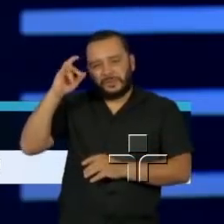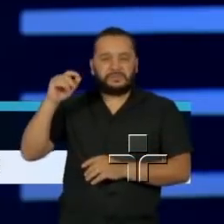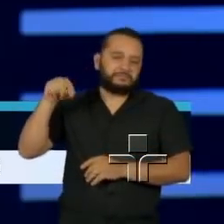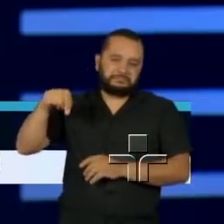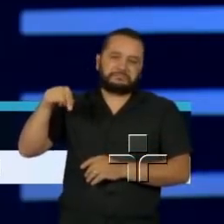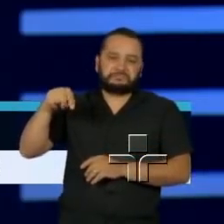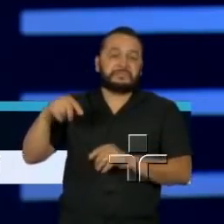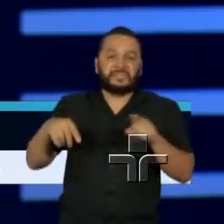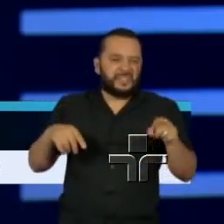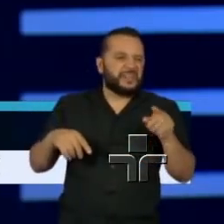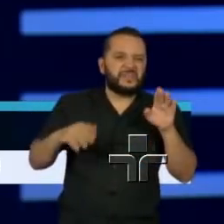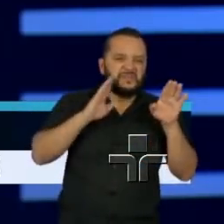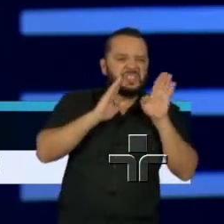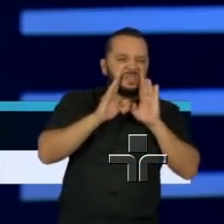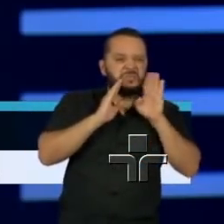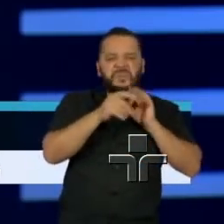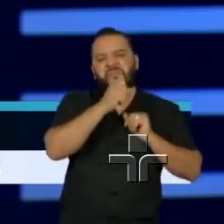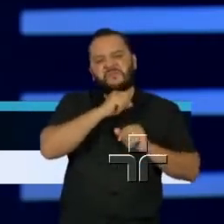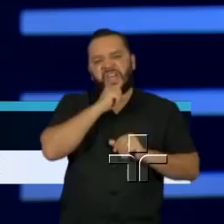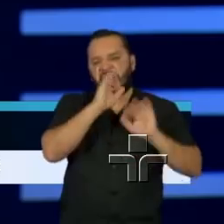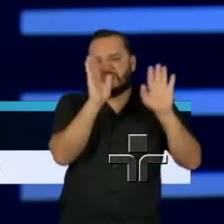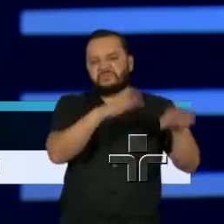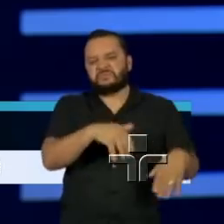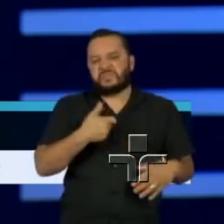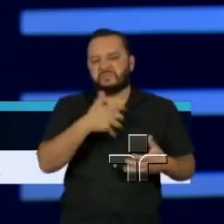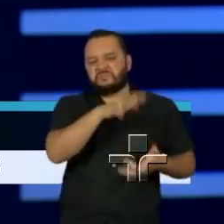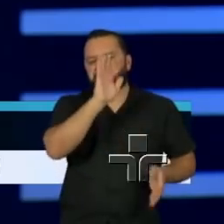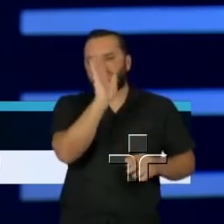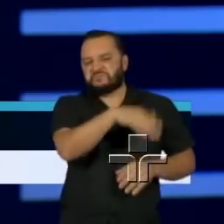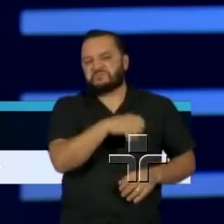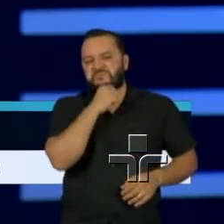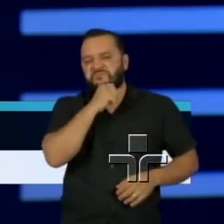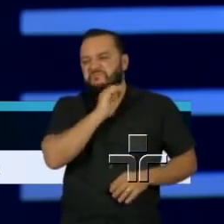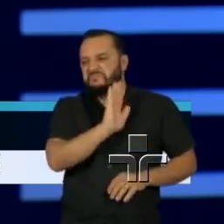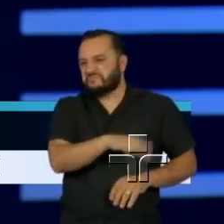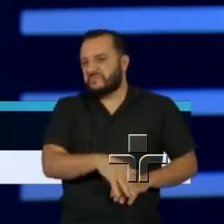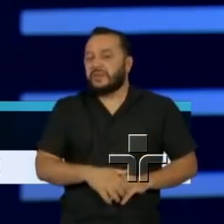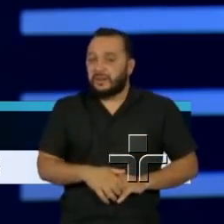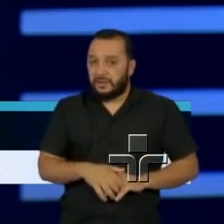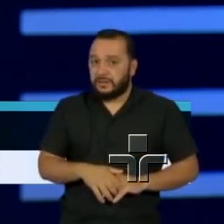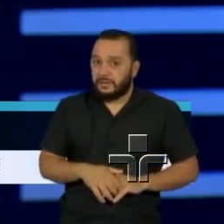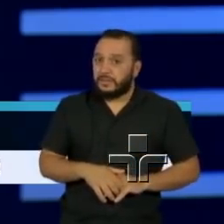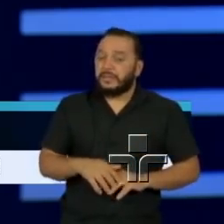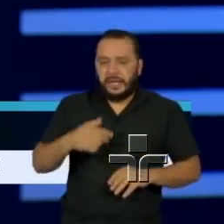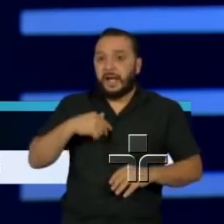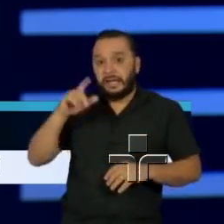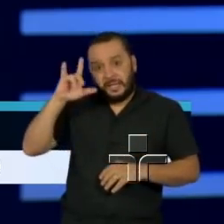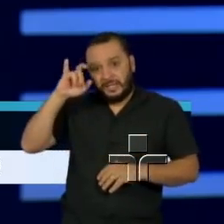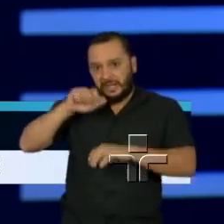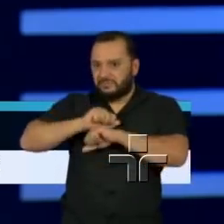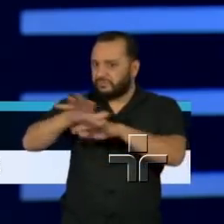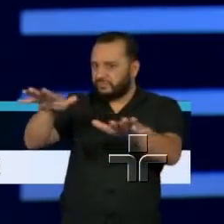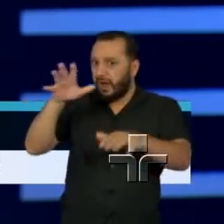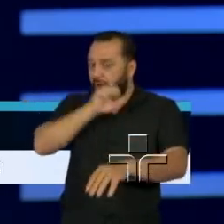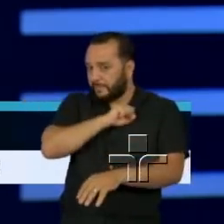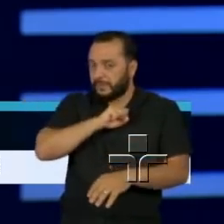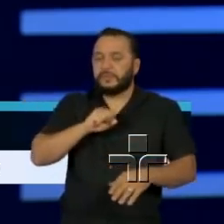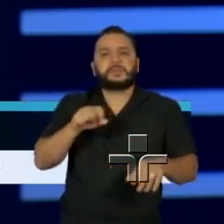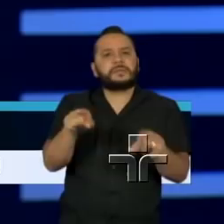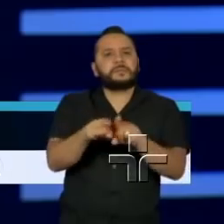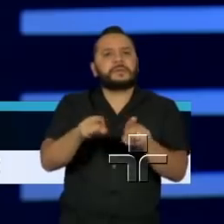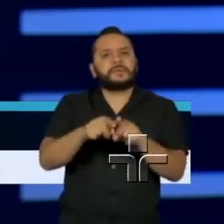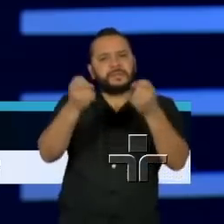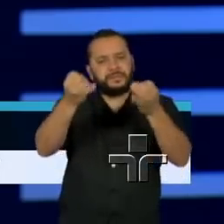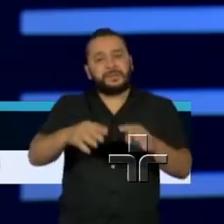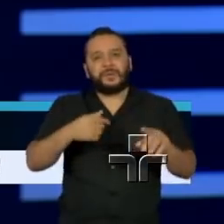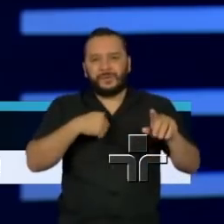curioso isso, né? Então, isso espalha tudo muito rapidamente. E tem isso que vocês estavam dizendo, o próprio Air, de